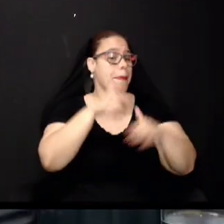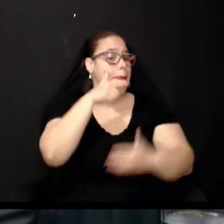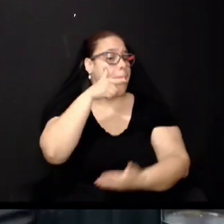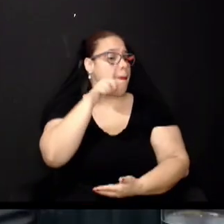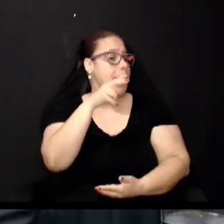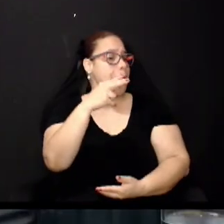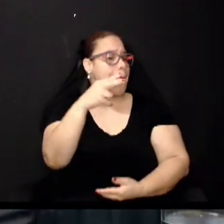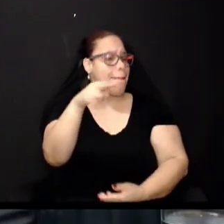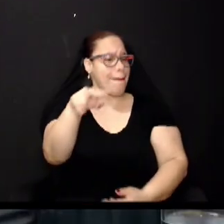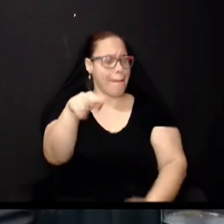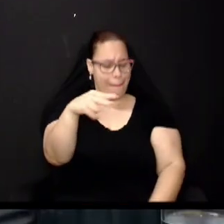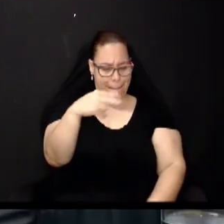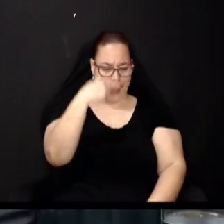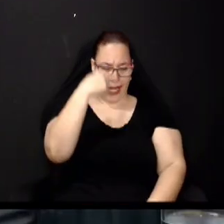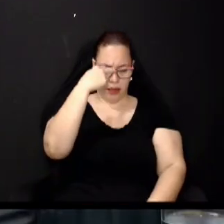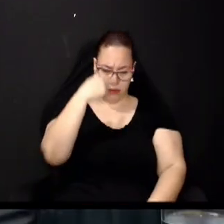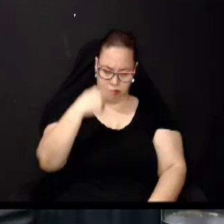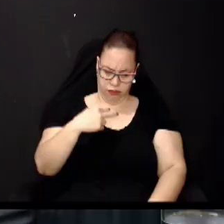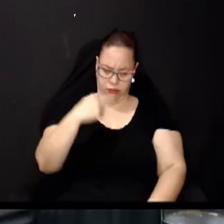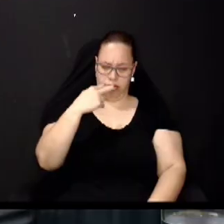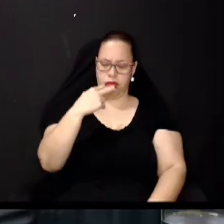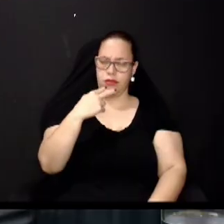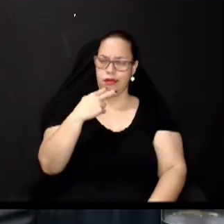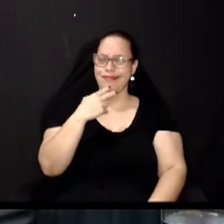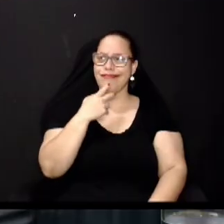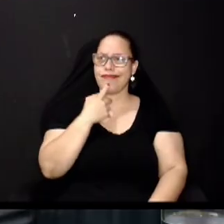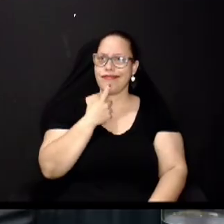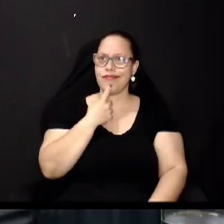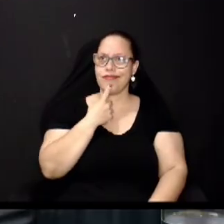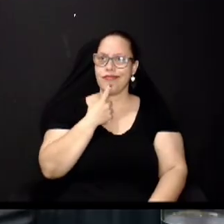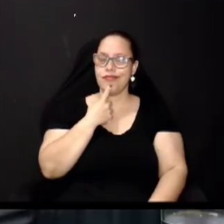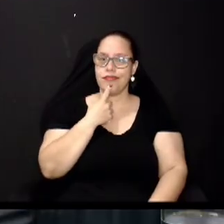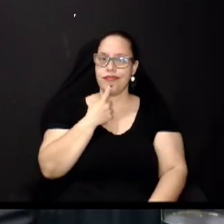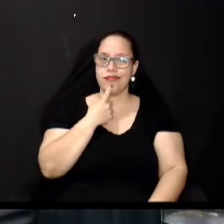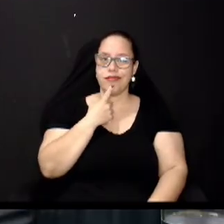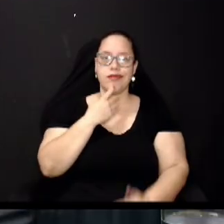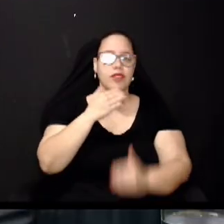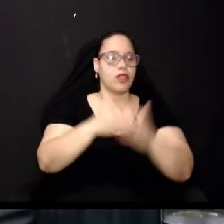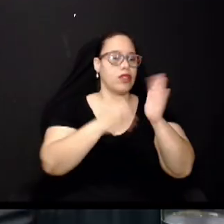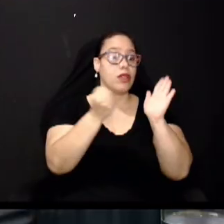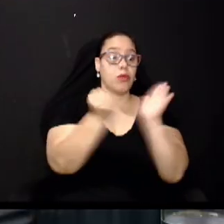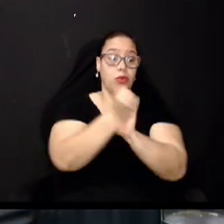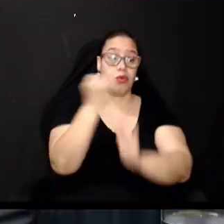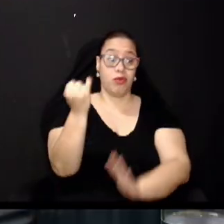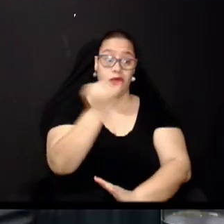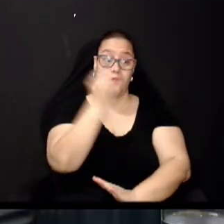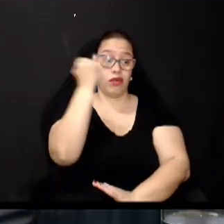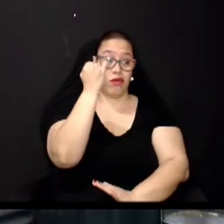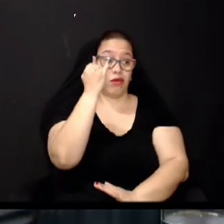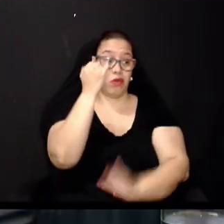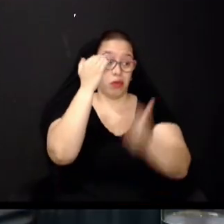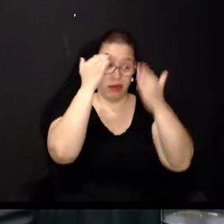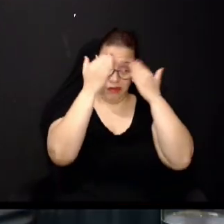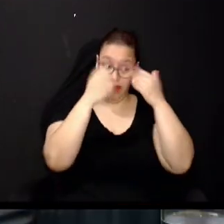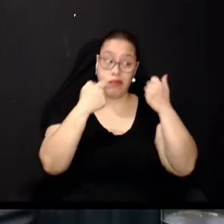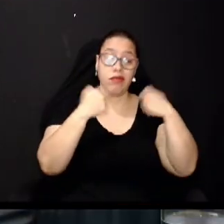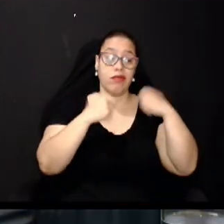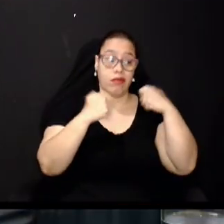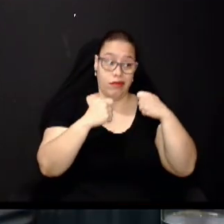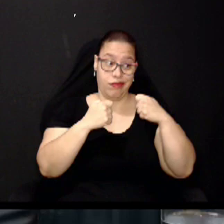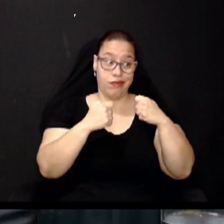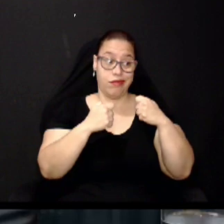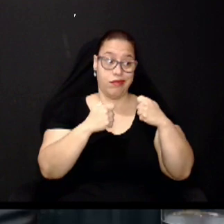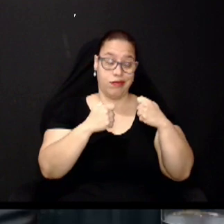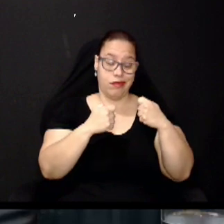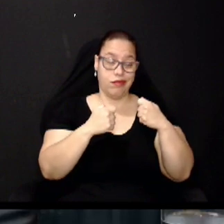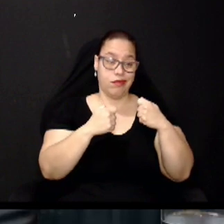si. É quase como um ritual, e os rituais eles são muito importantes para o nosso psiquismo. Precisa findar, né? É como se dali